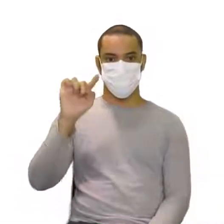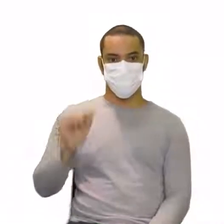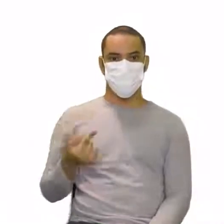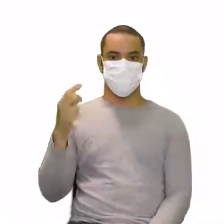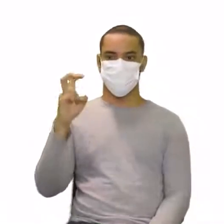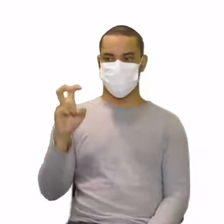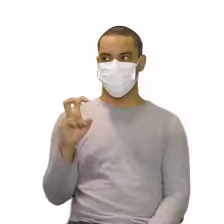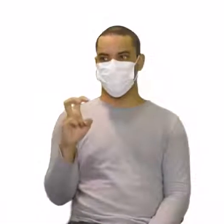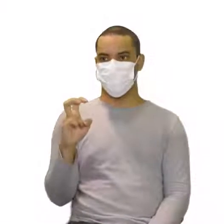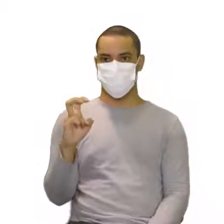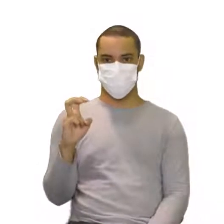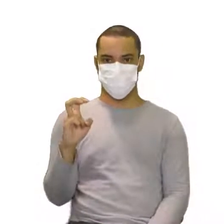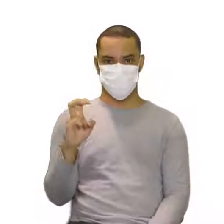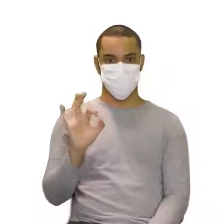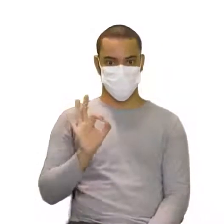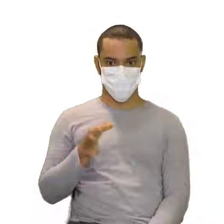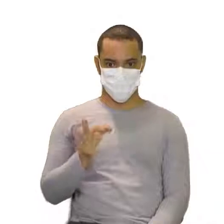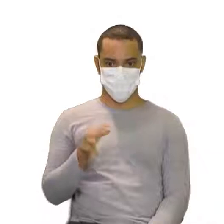0,5.